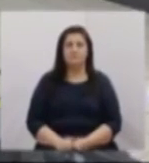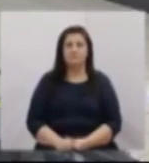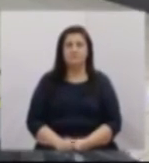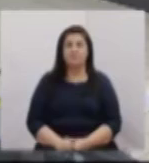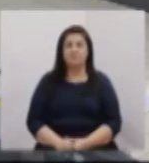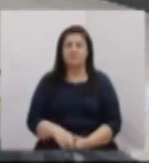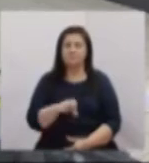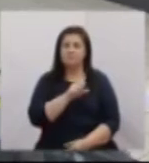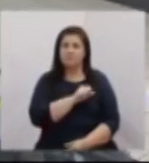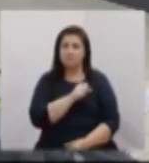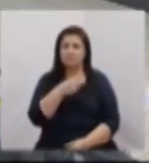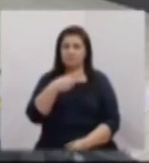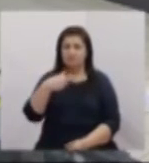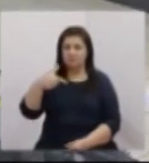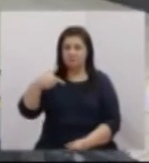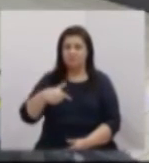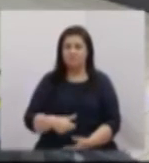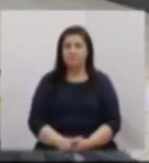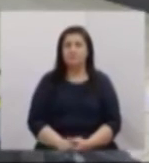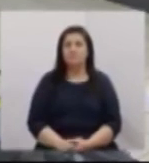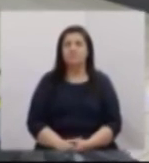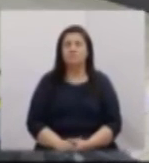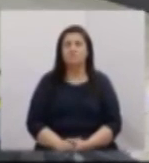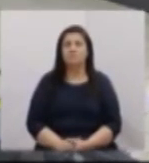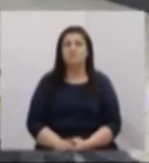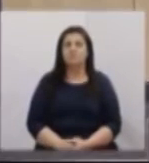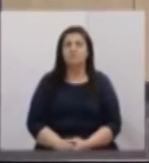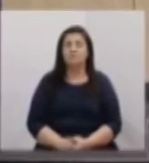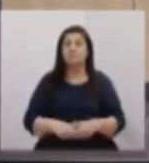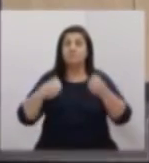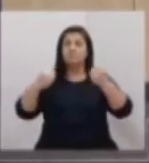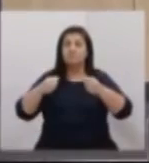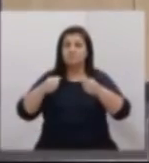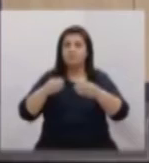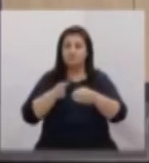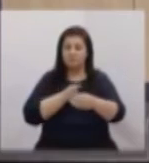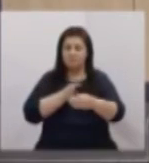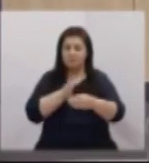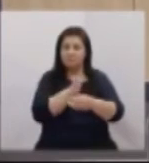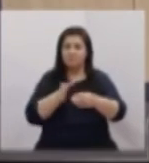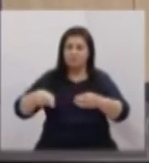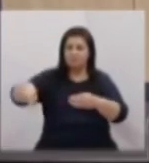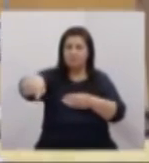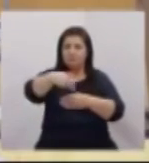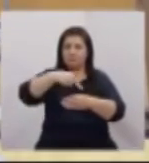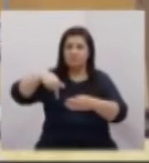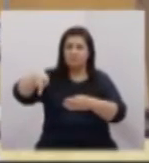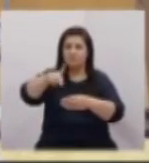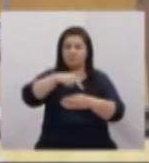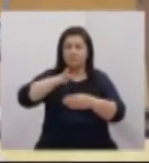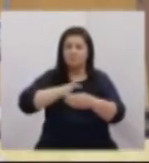Pedido de número 27, refere à implantação de uma rotatória na Avenida Antônio Lourenço de Souza,